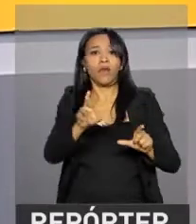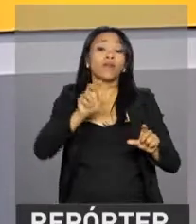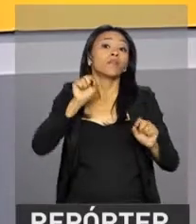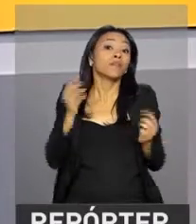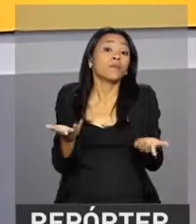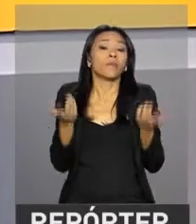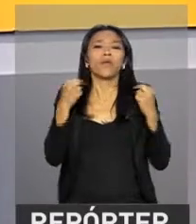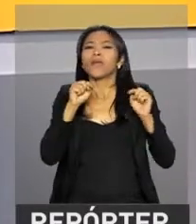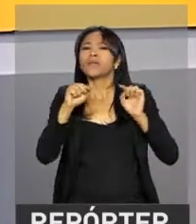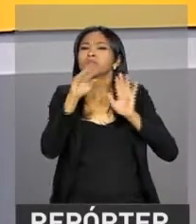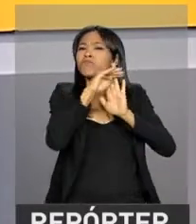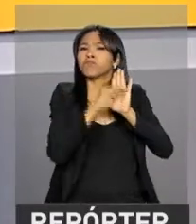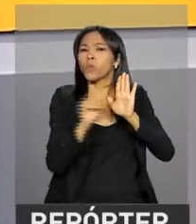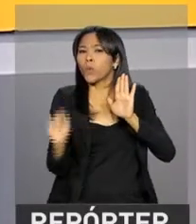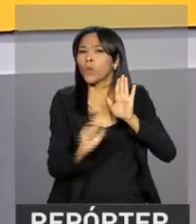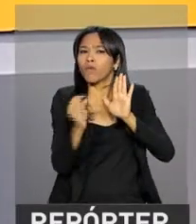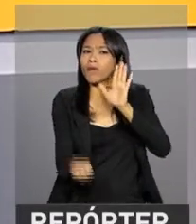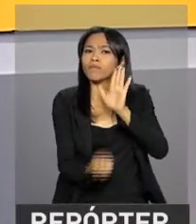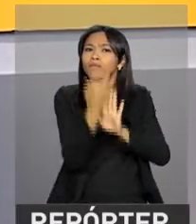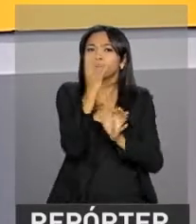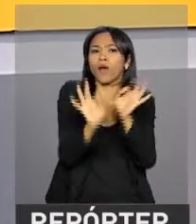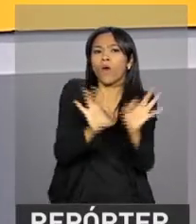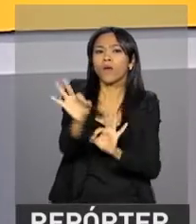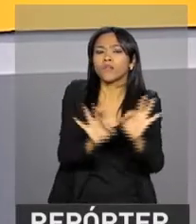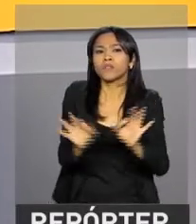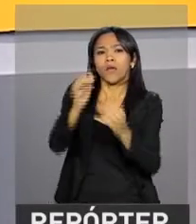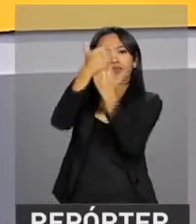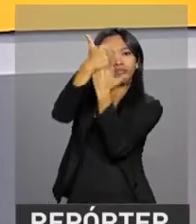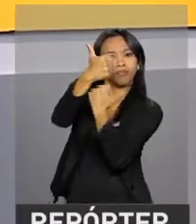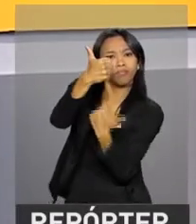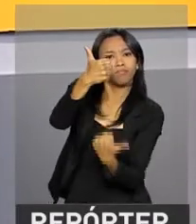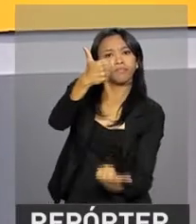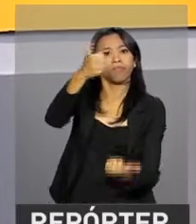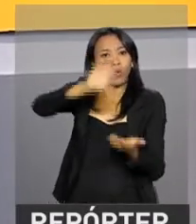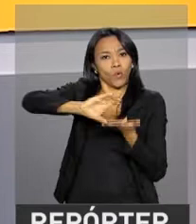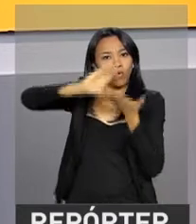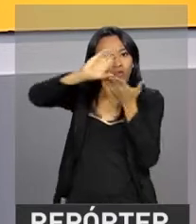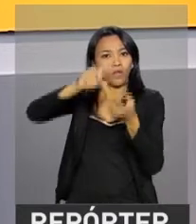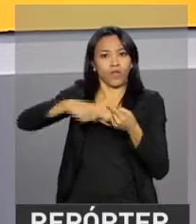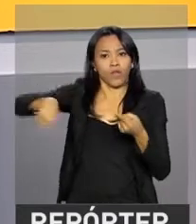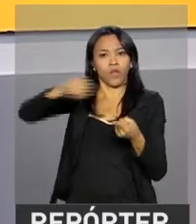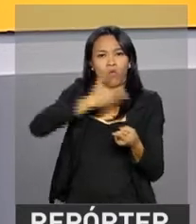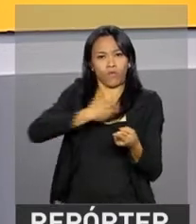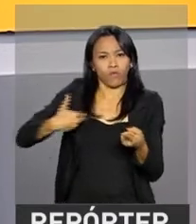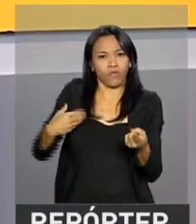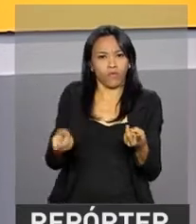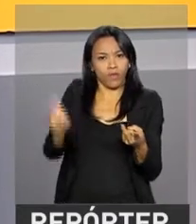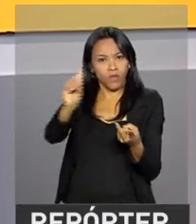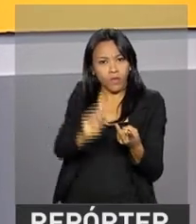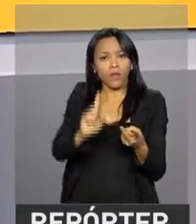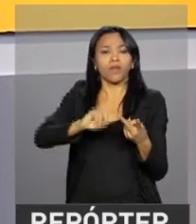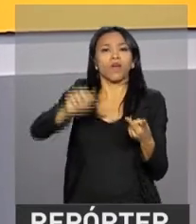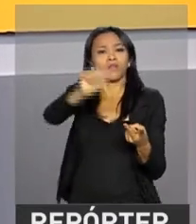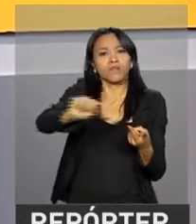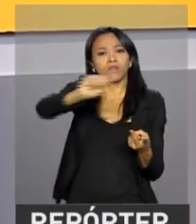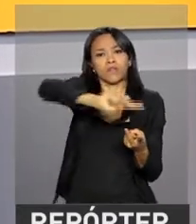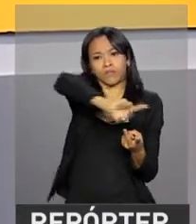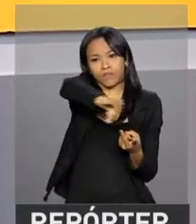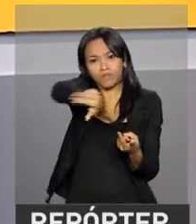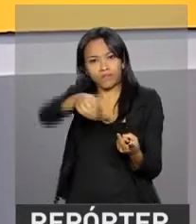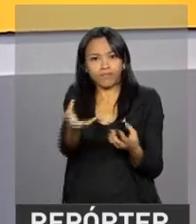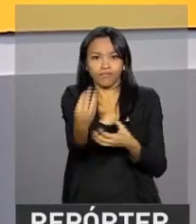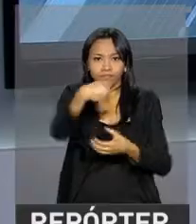voluntariado terá um conselho gestor formado por representantes do governo do setor privado e entidades assistenciais